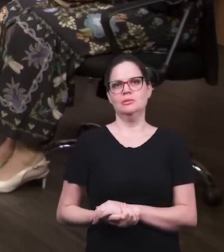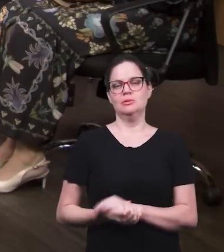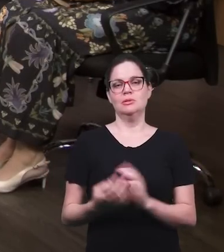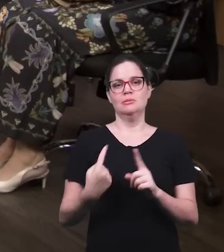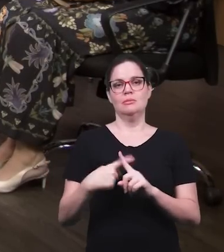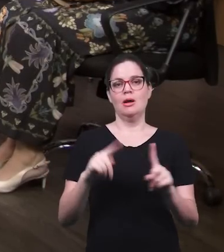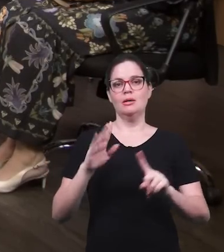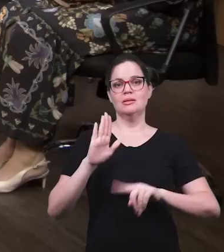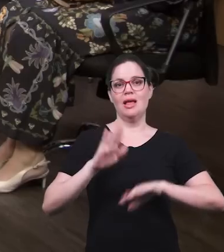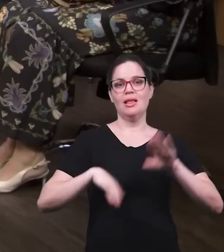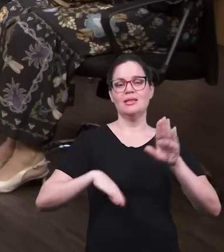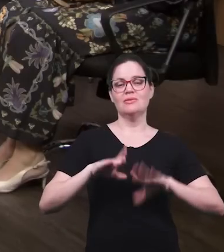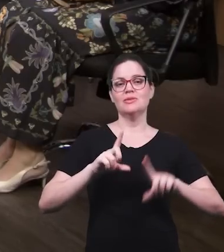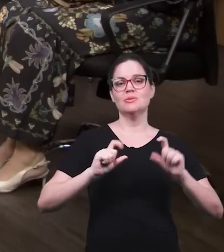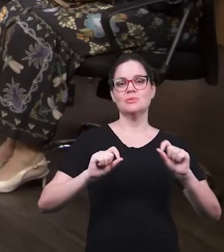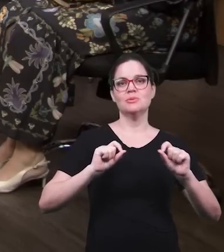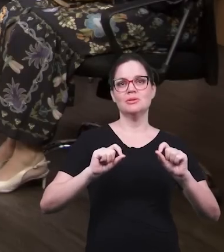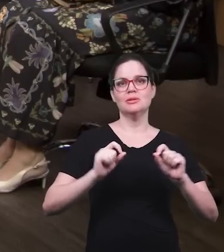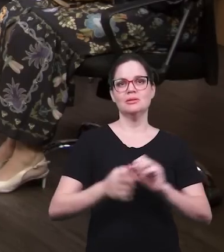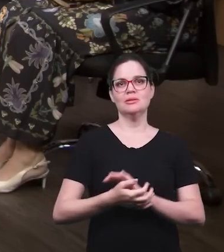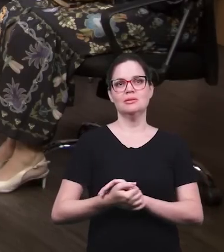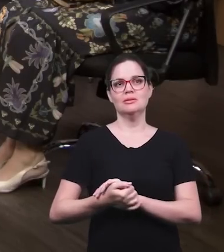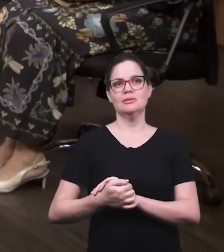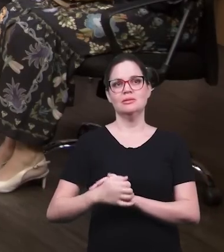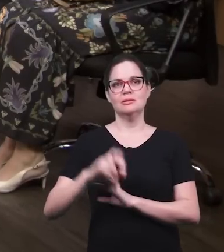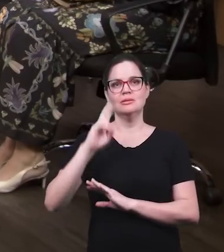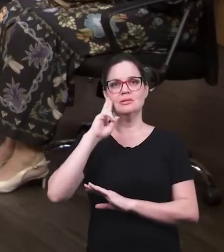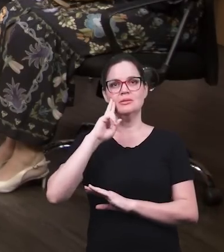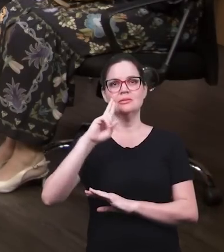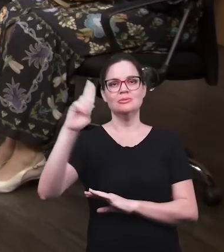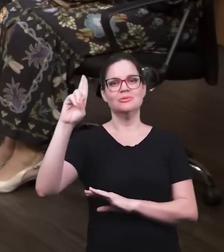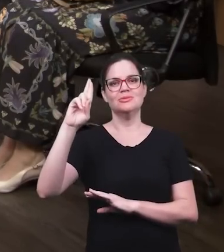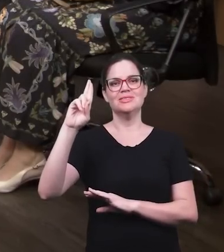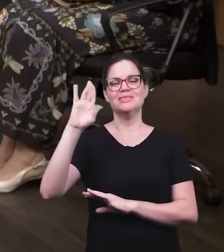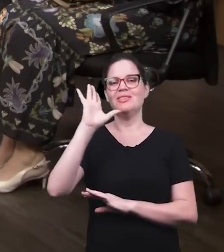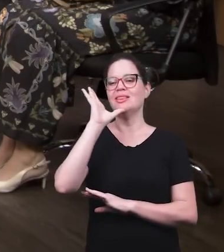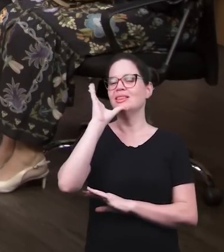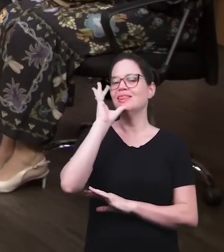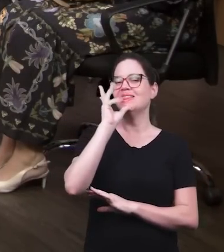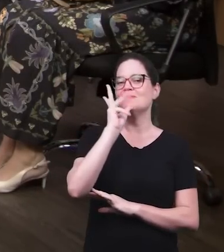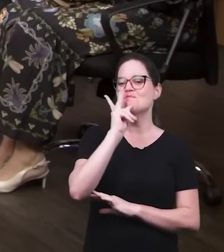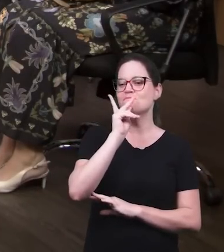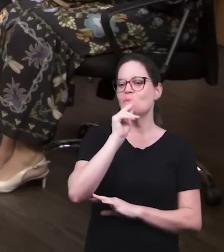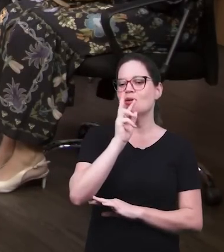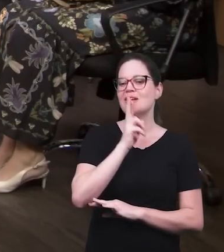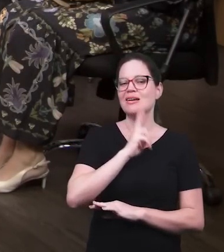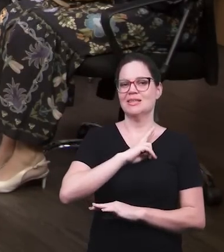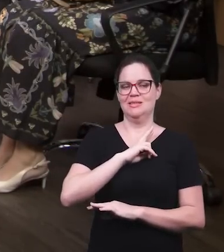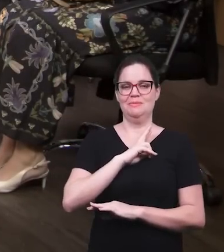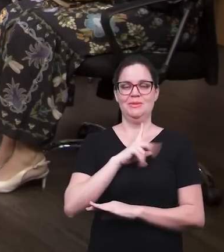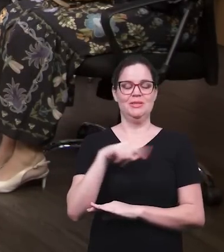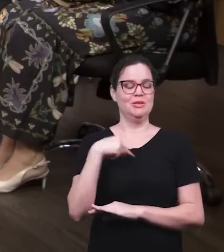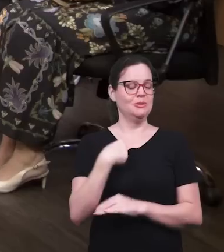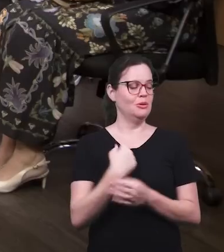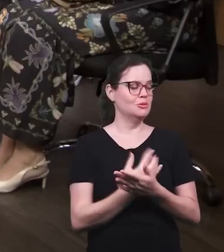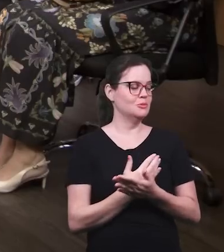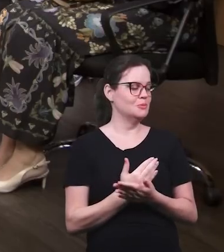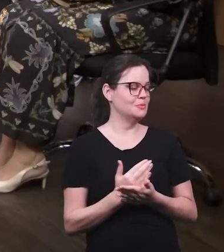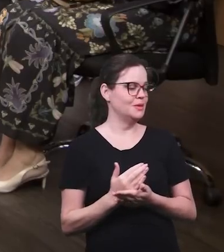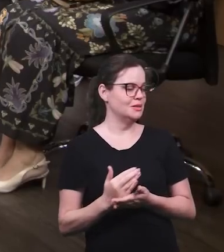coisa, mas às vezes o Senhor, ele demora um pouco a responder e